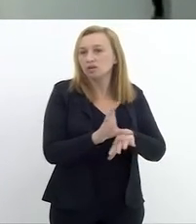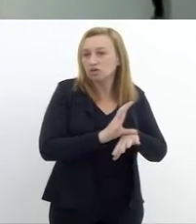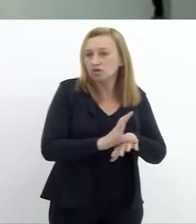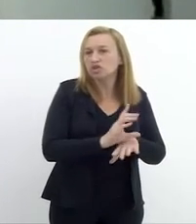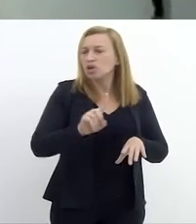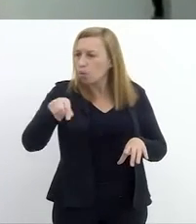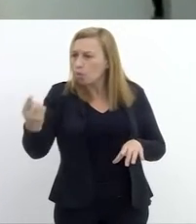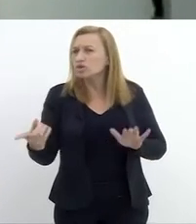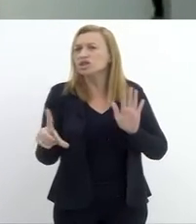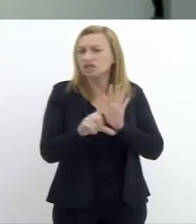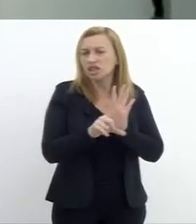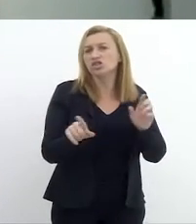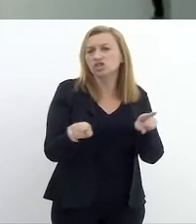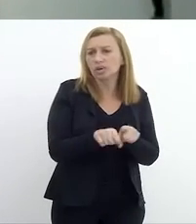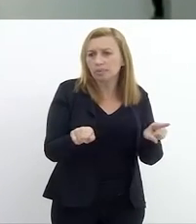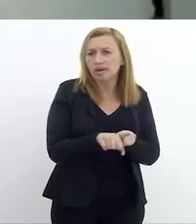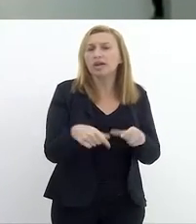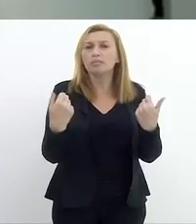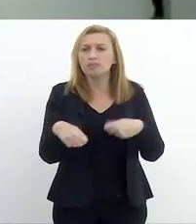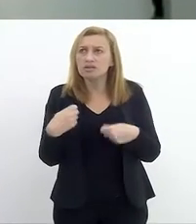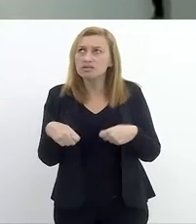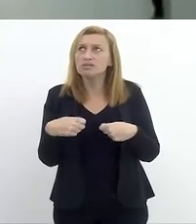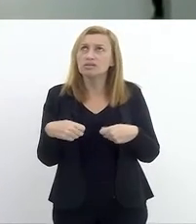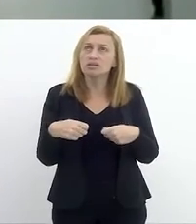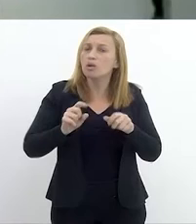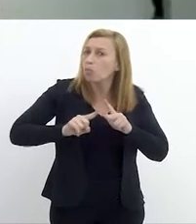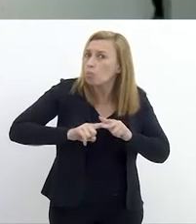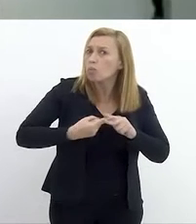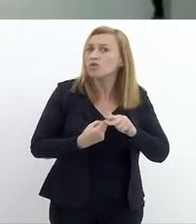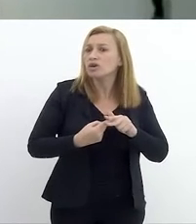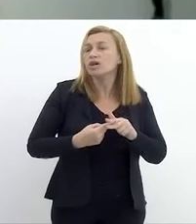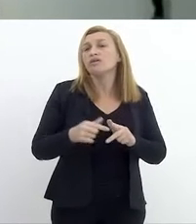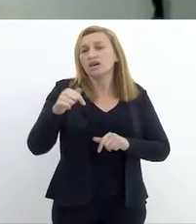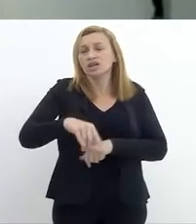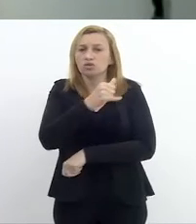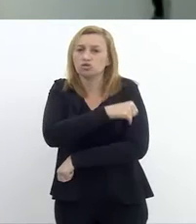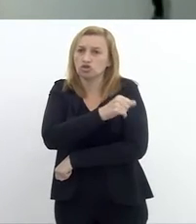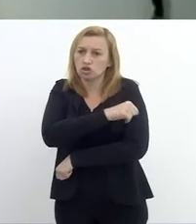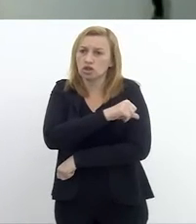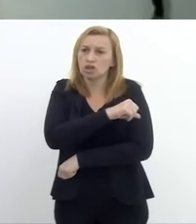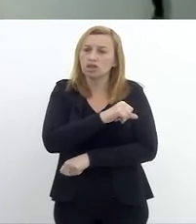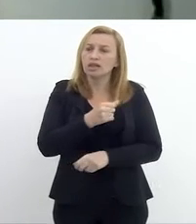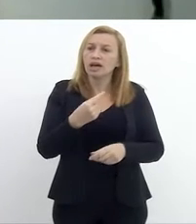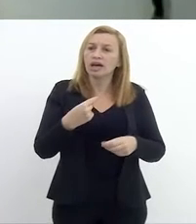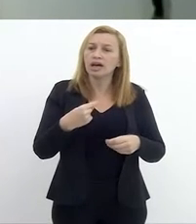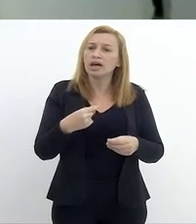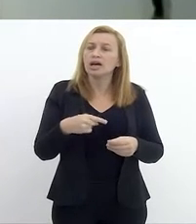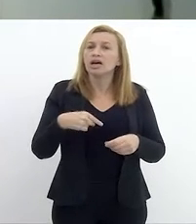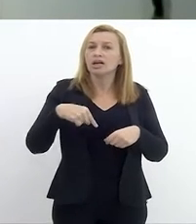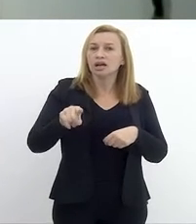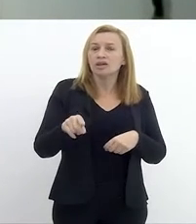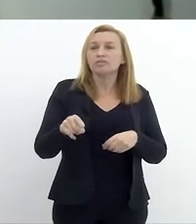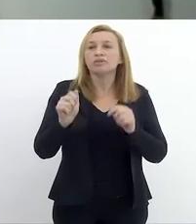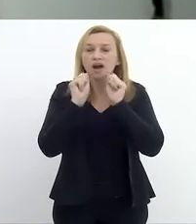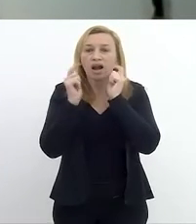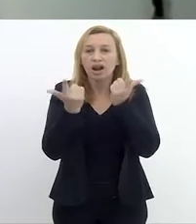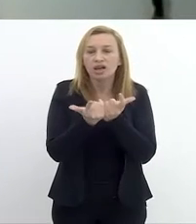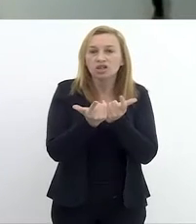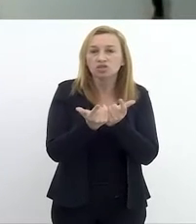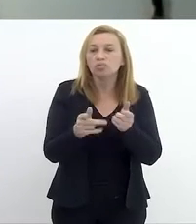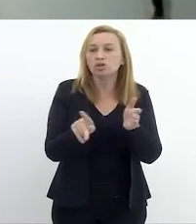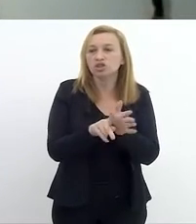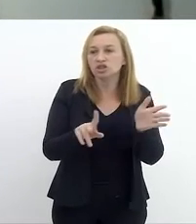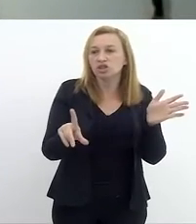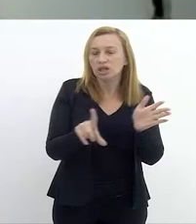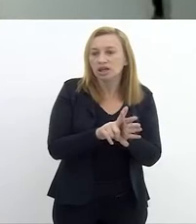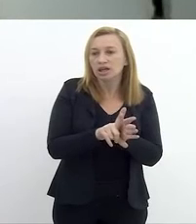Federal. Mas, além da Constituição, é claro que tem uma série de outras leis que que precisam ser modificadas. Aqui no Rio de Janeiro